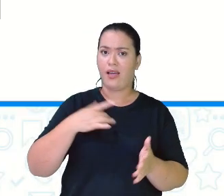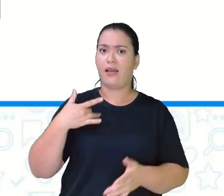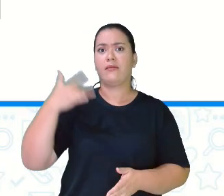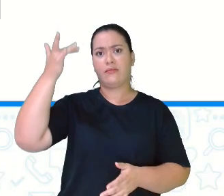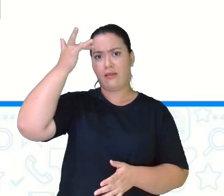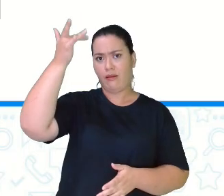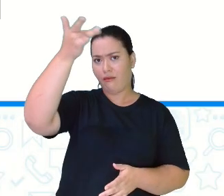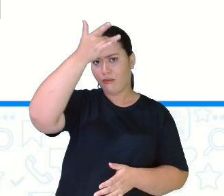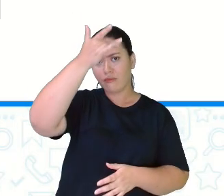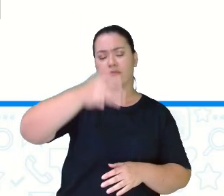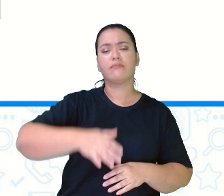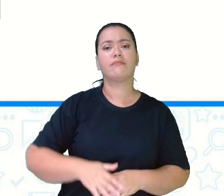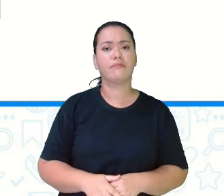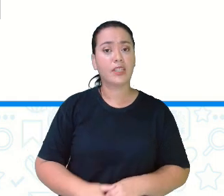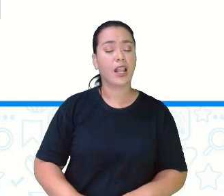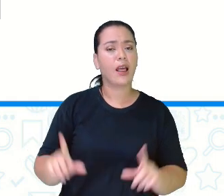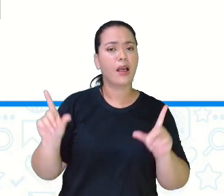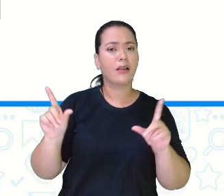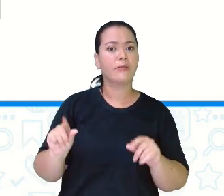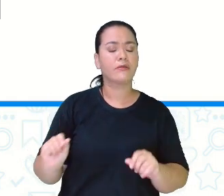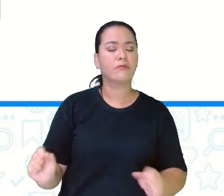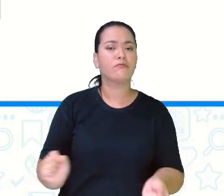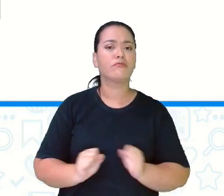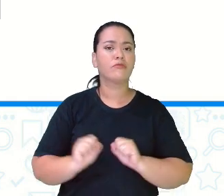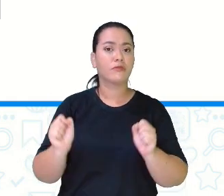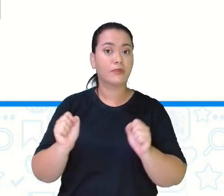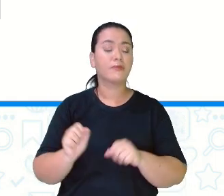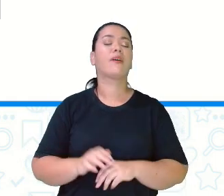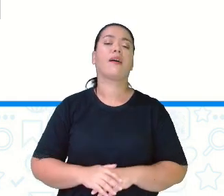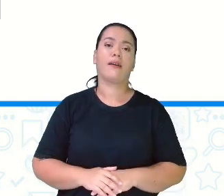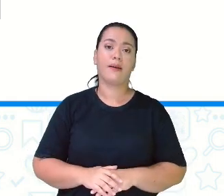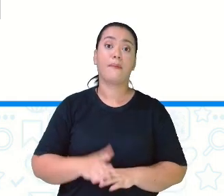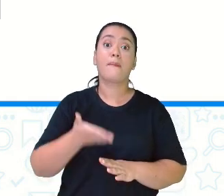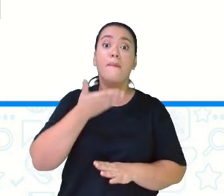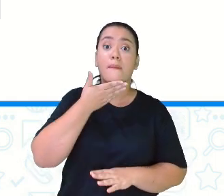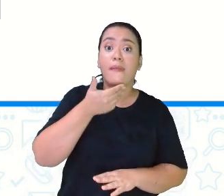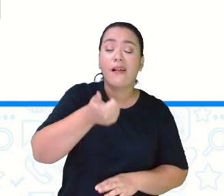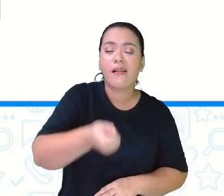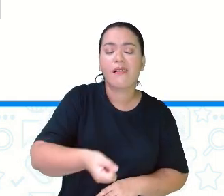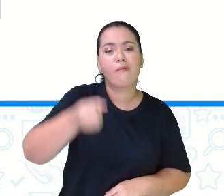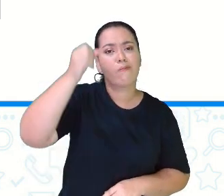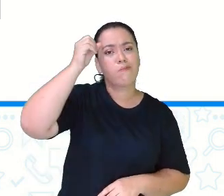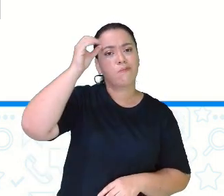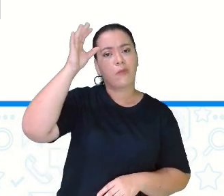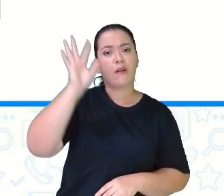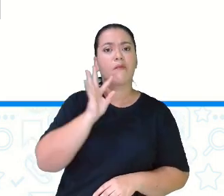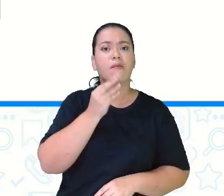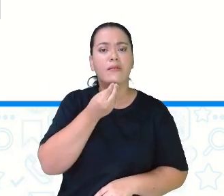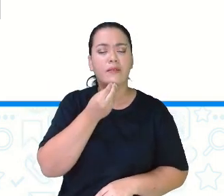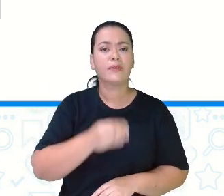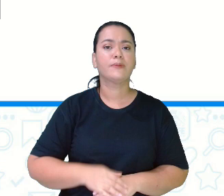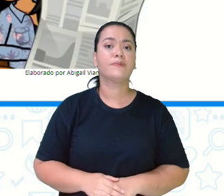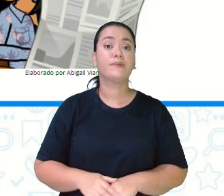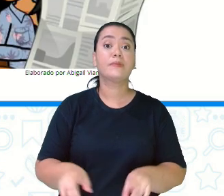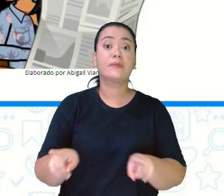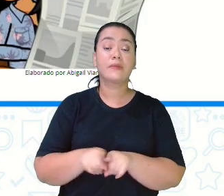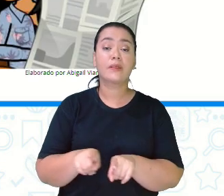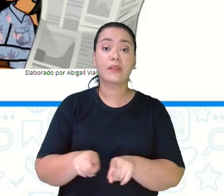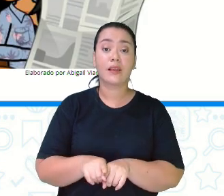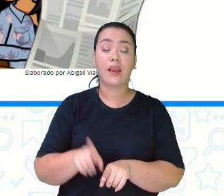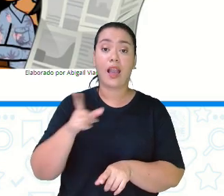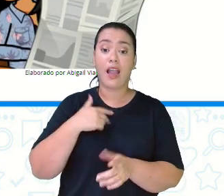mental, reduz o estresse, melhora o conhecimento geral,